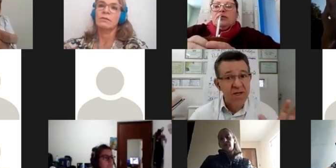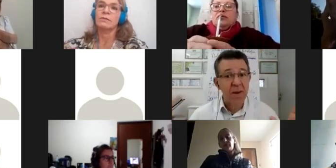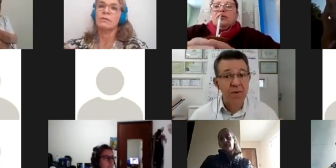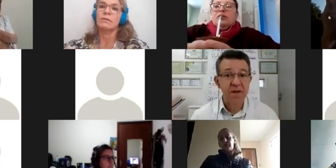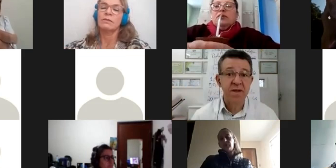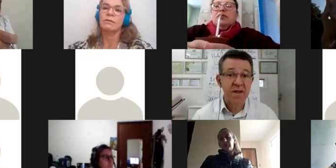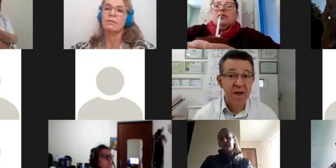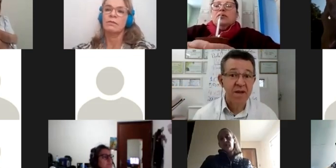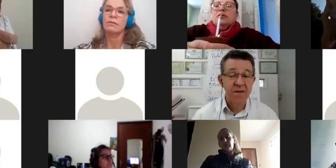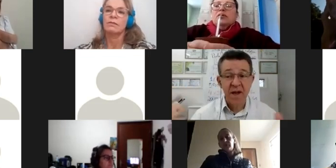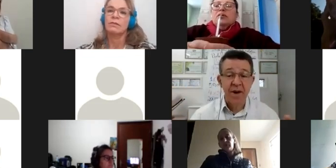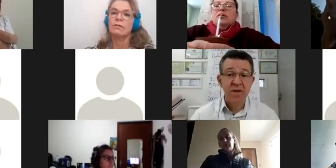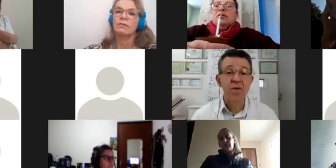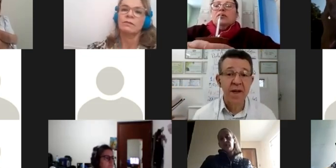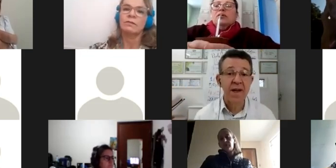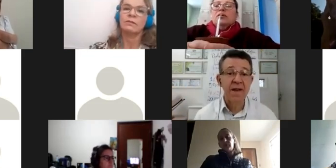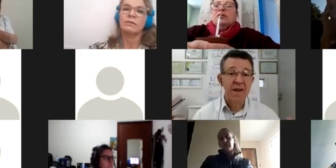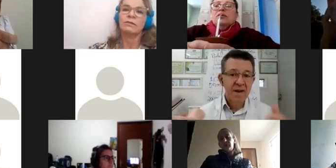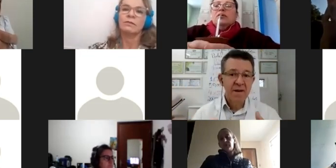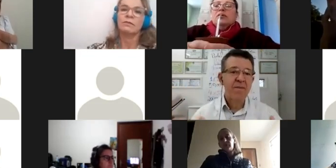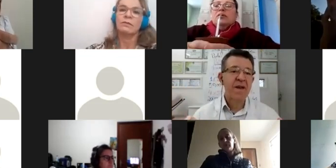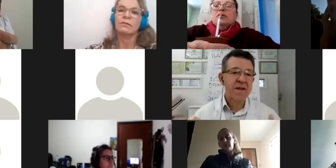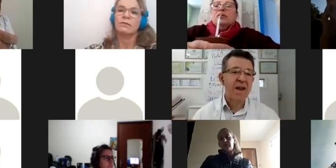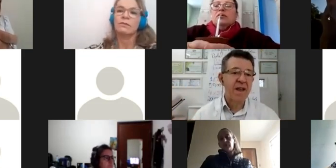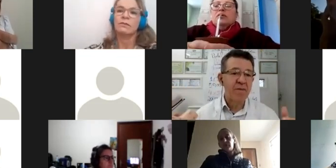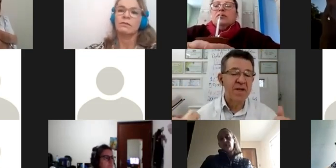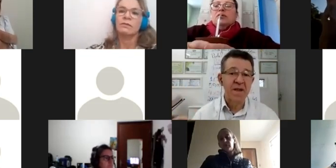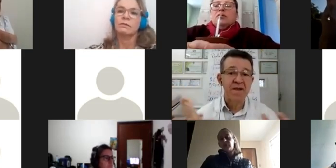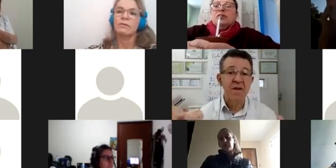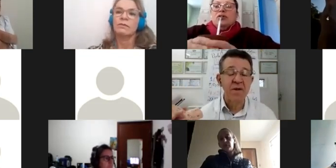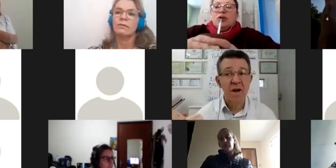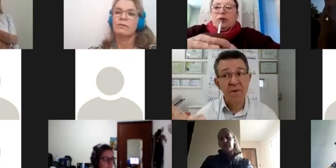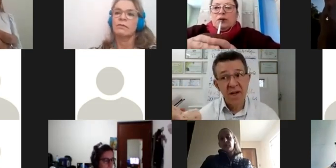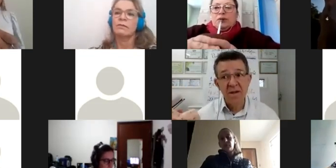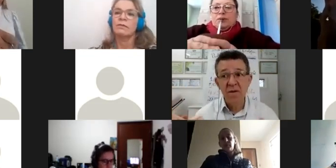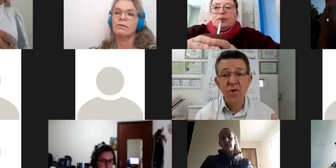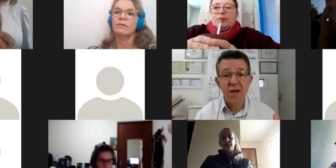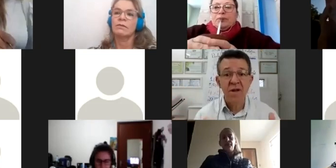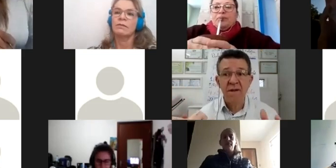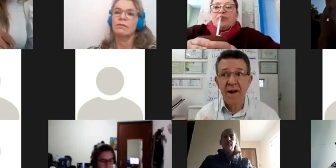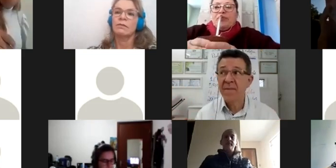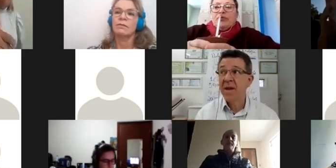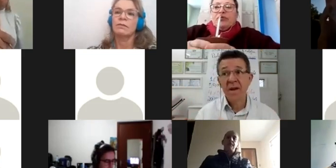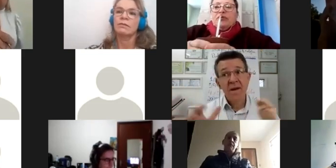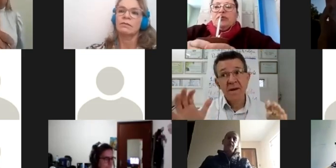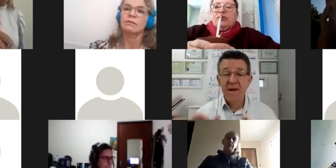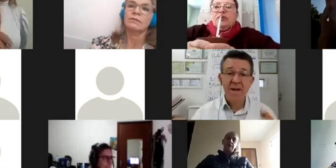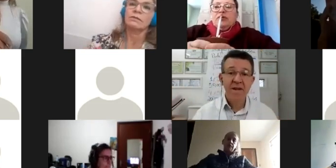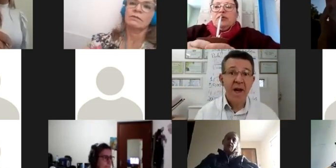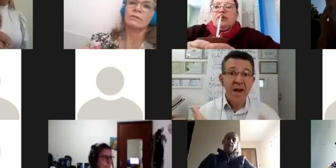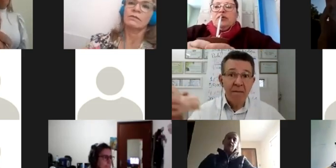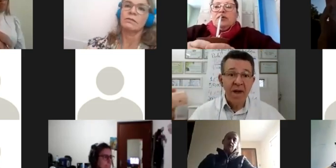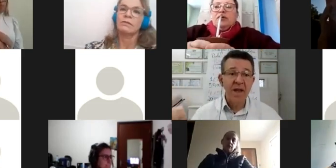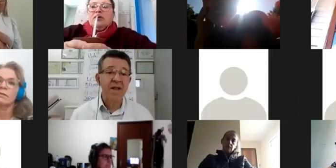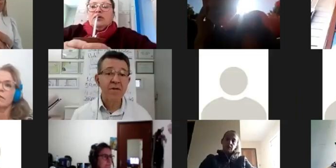ter X tempo de existência, fica mais com ele, mais carinho, mais atenção, coisa e tal, porque do jeito que vai,